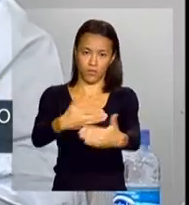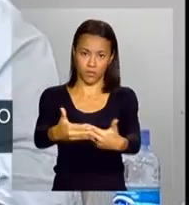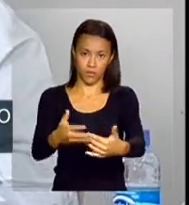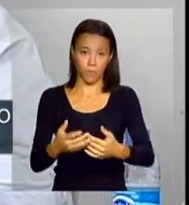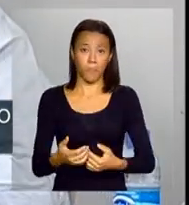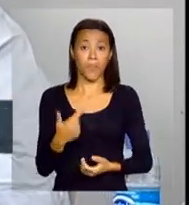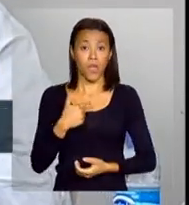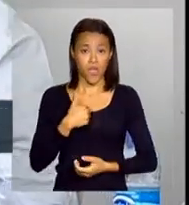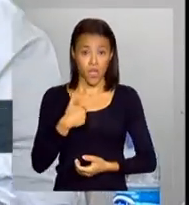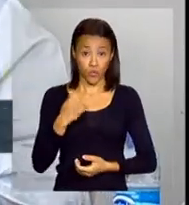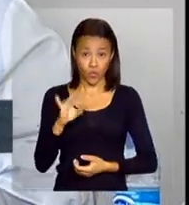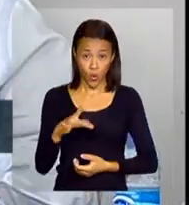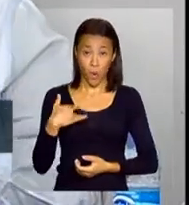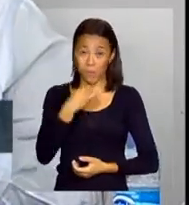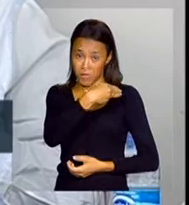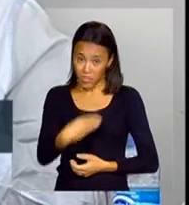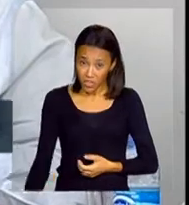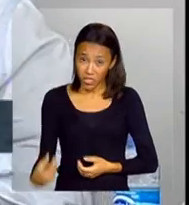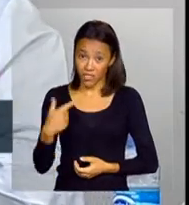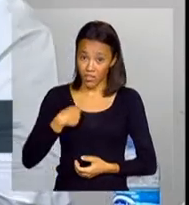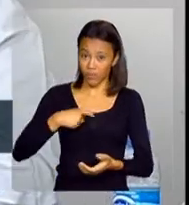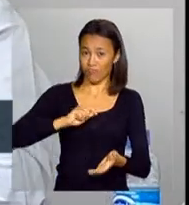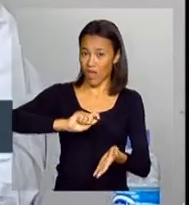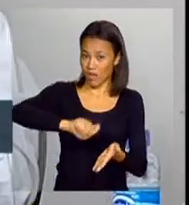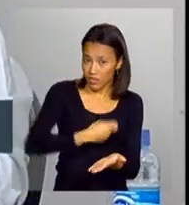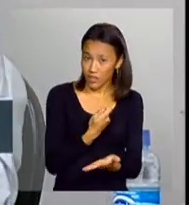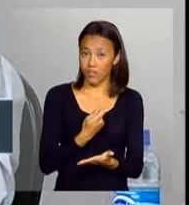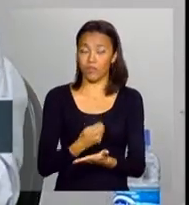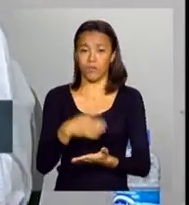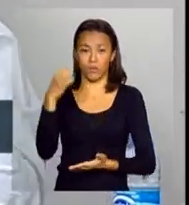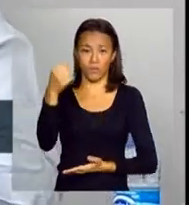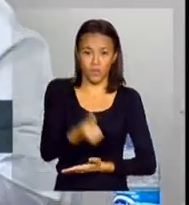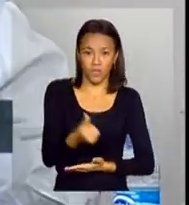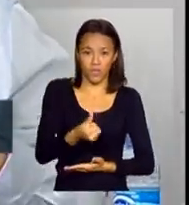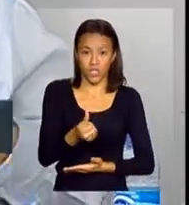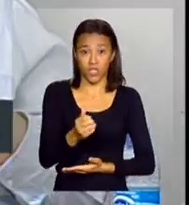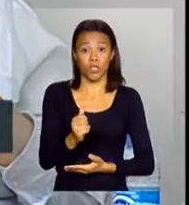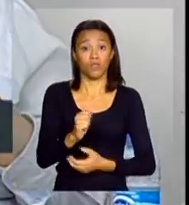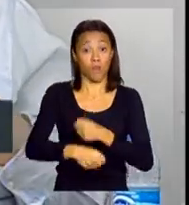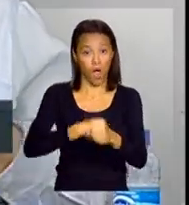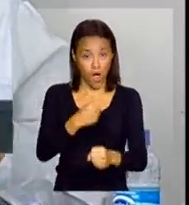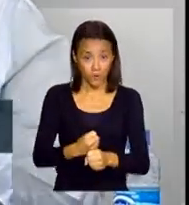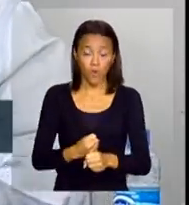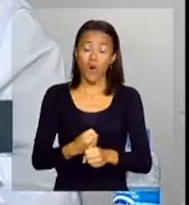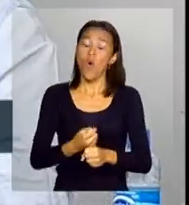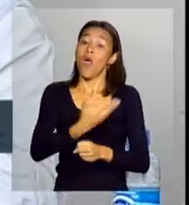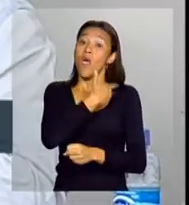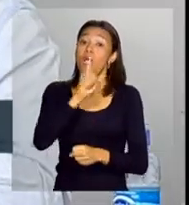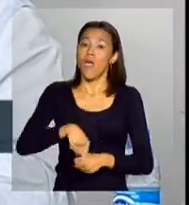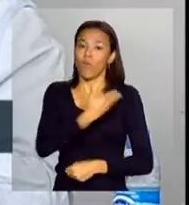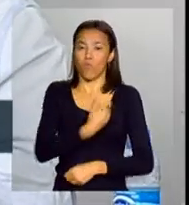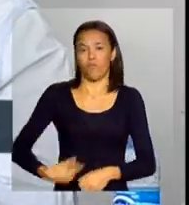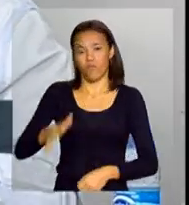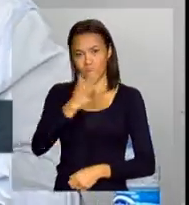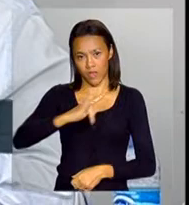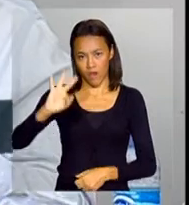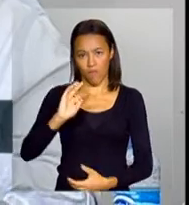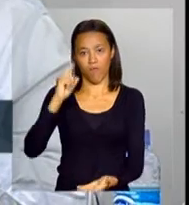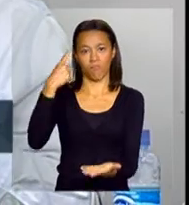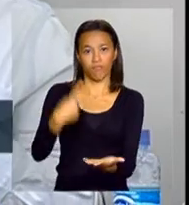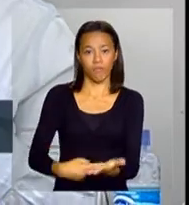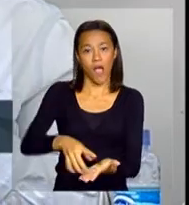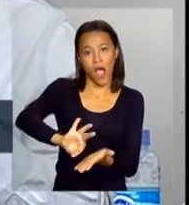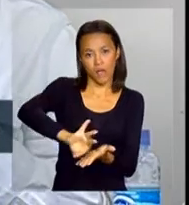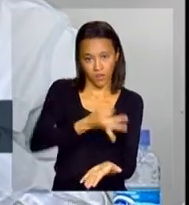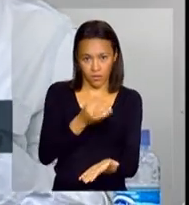eu não sou só a ministra de Meio Ambiente assinando pelo sexto ano a moratória, é o governo federal assinando a moratória. Eu, como ministro